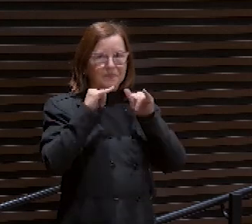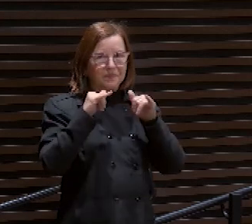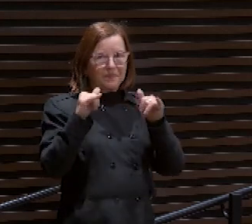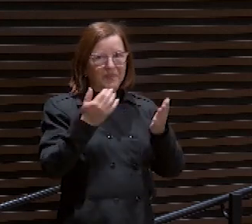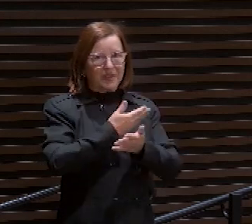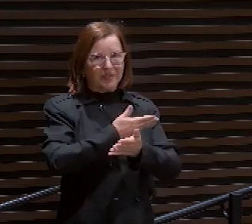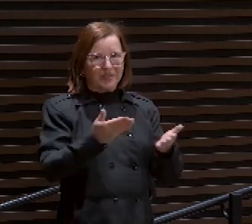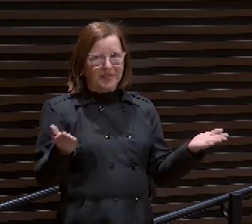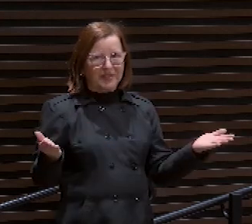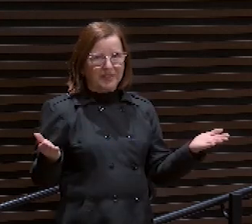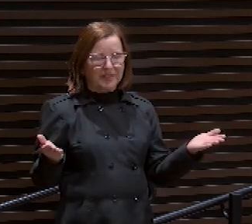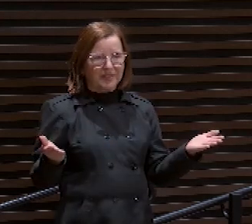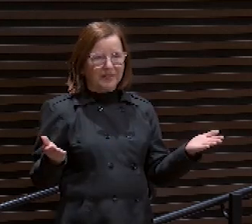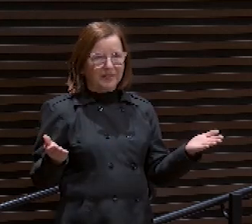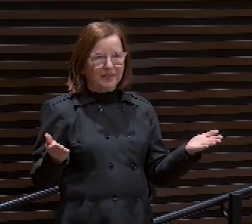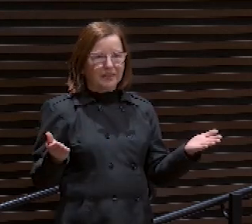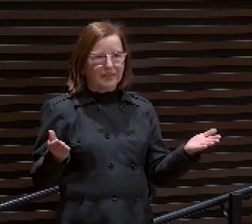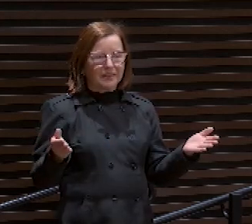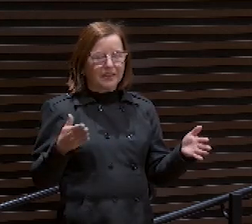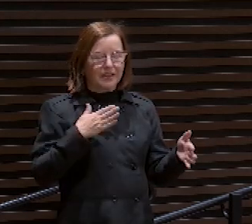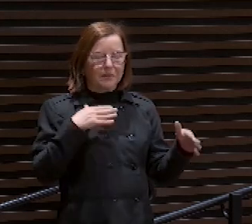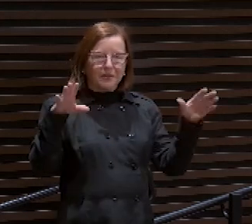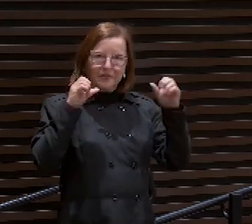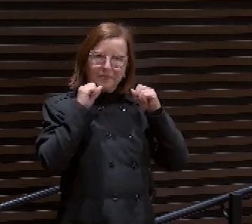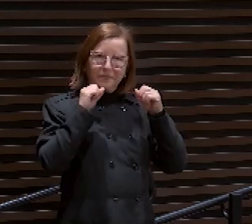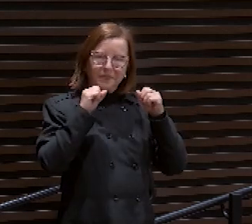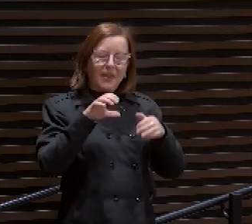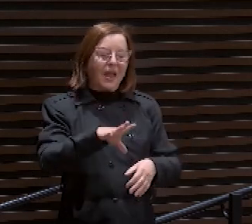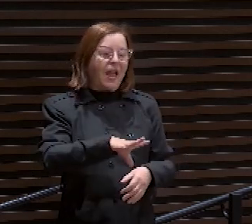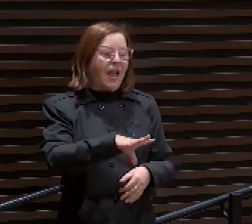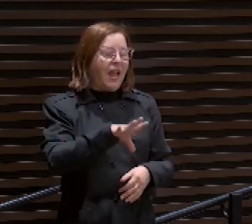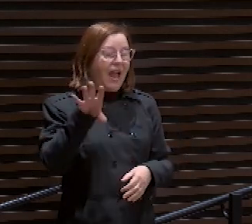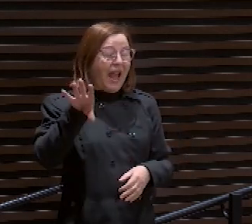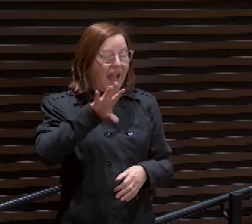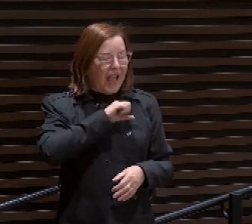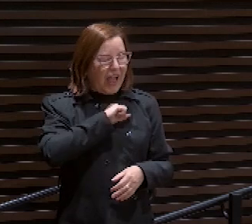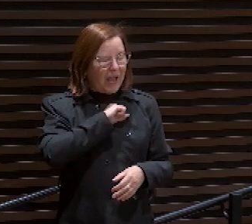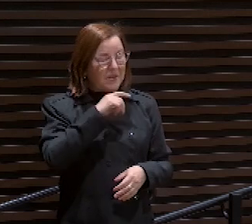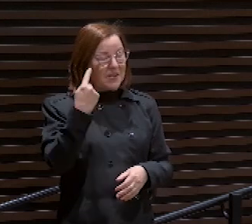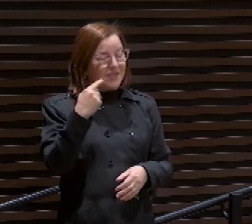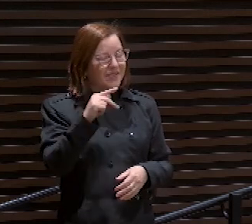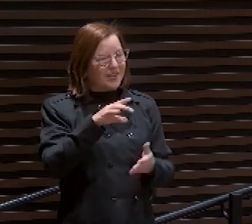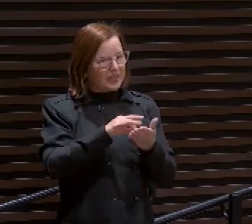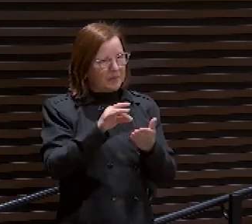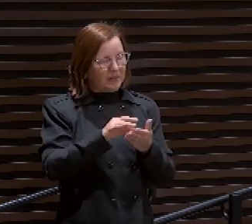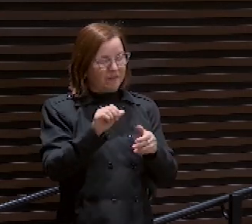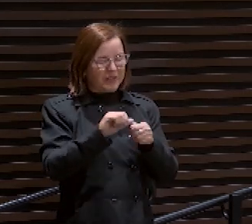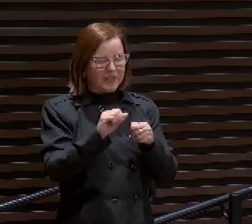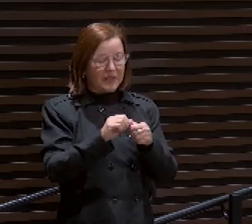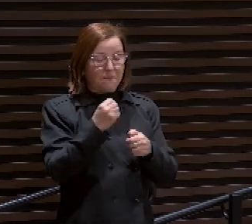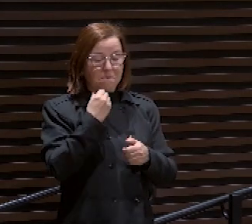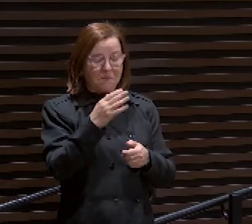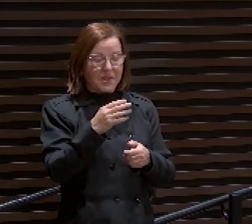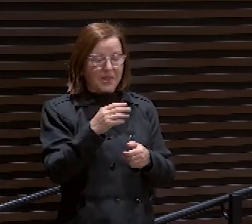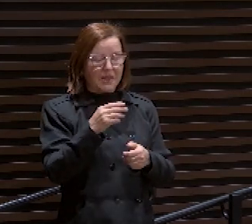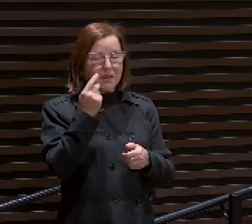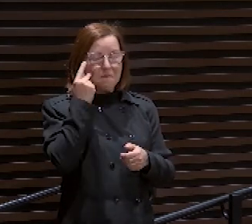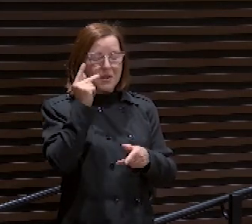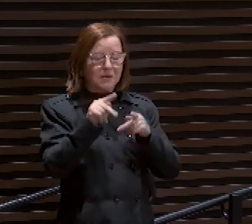a vós outros que me ouvis, amai os vossos inimigos, fazei o bem aos que vos